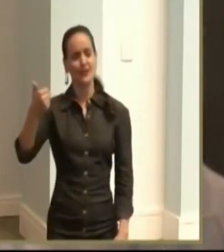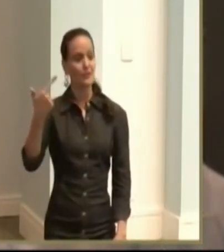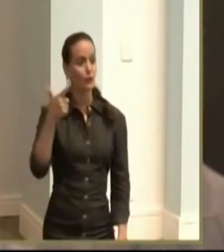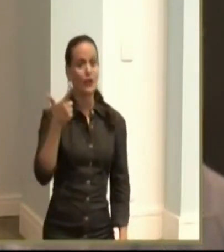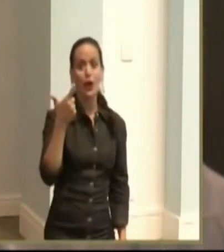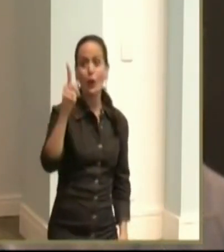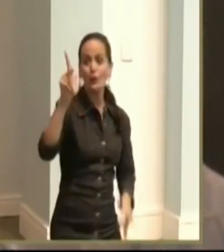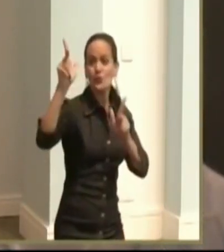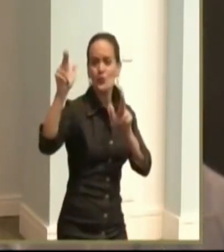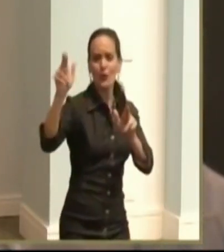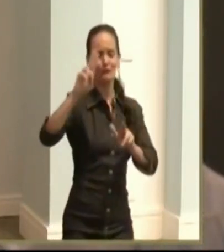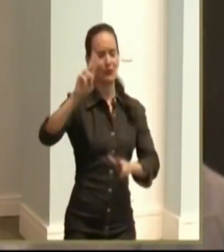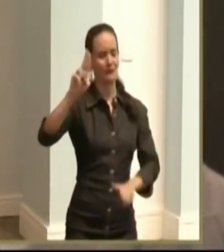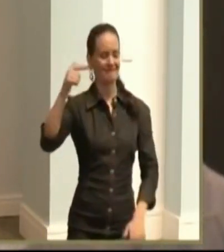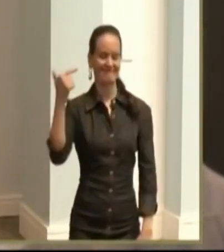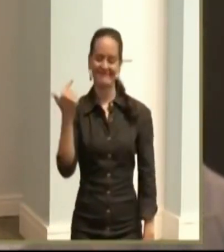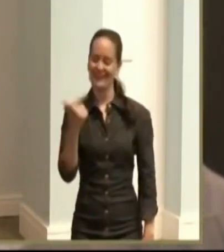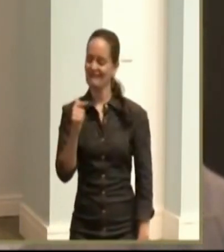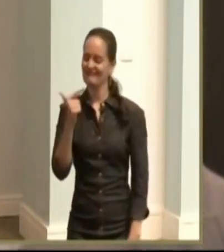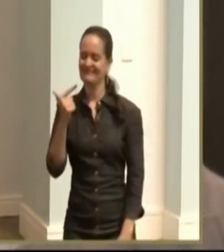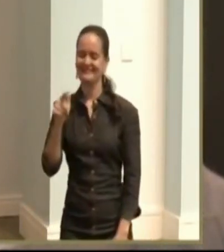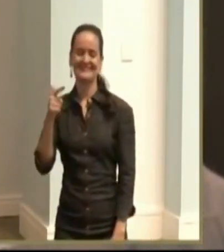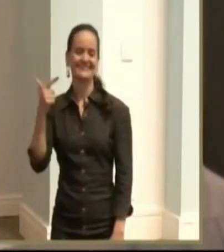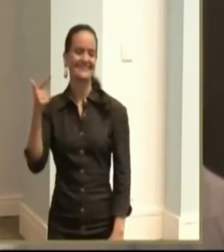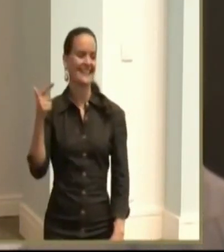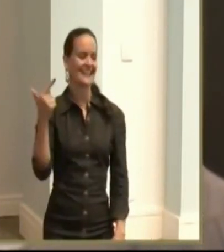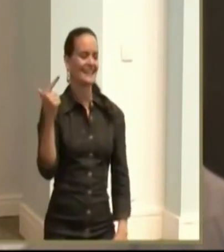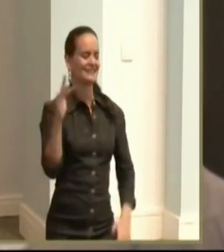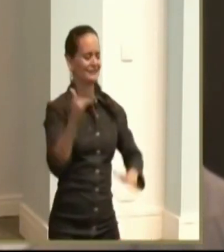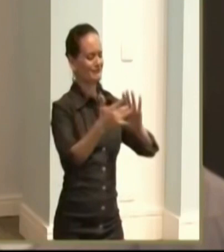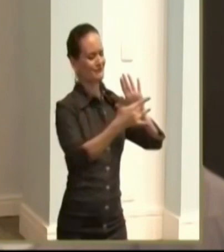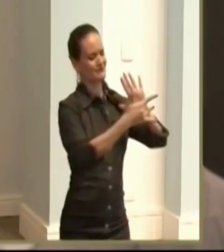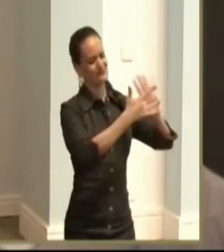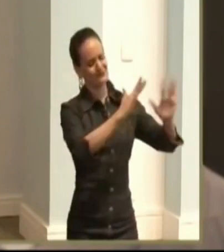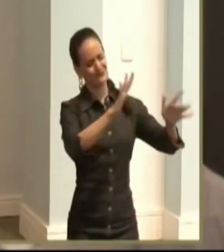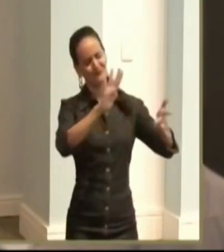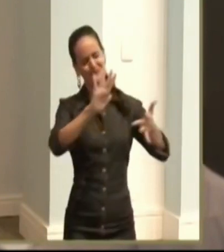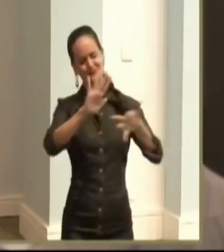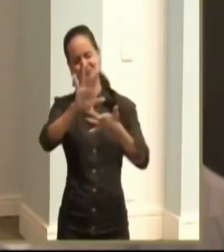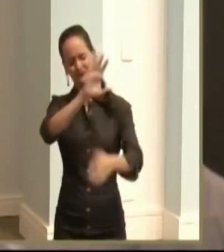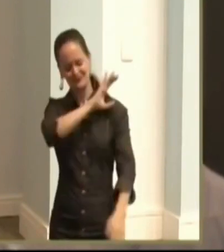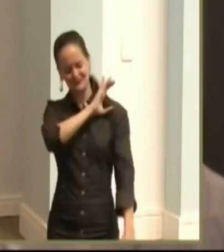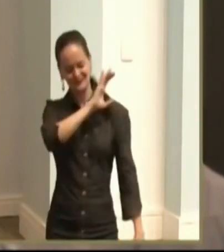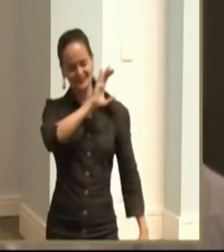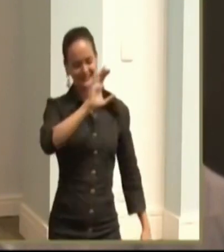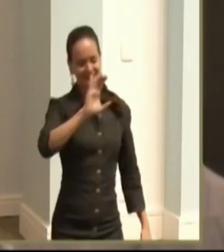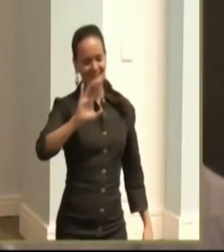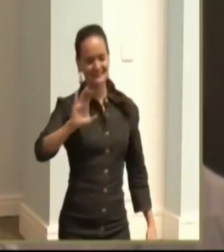Este nome traz a paz.